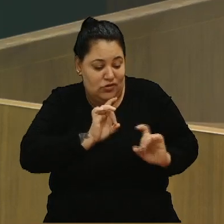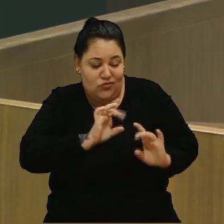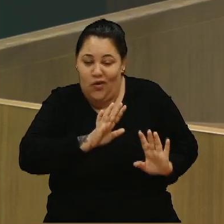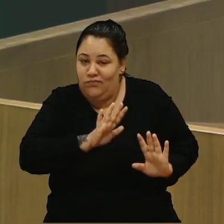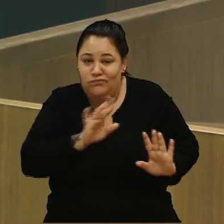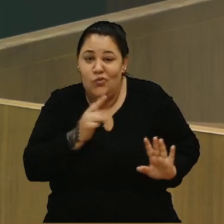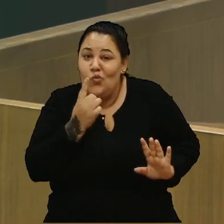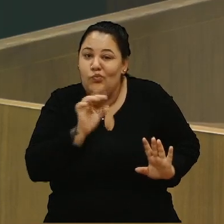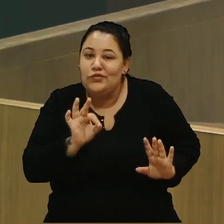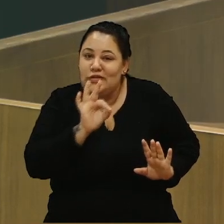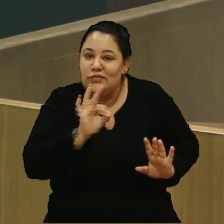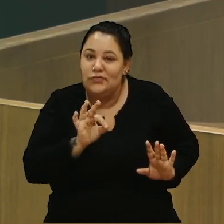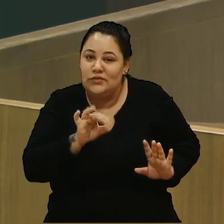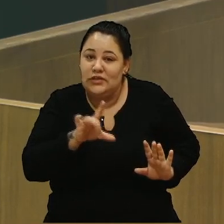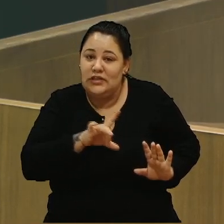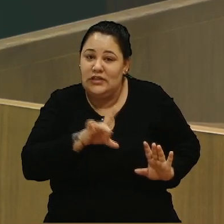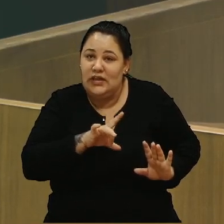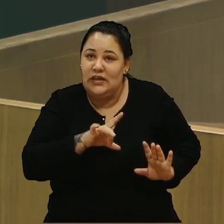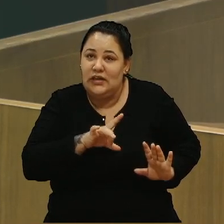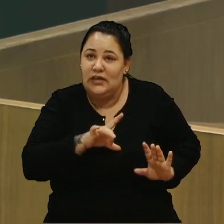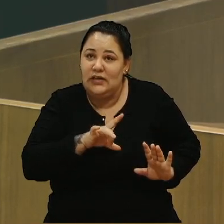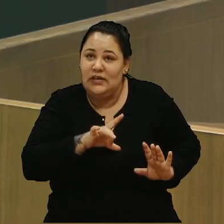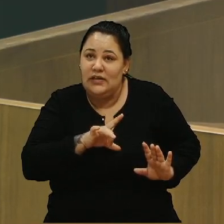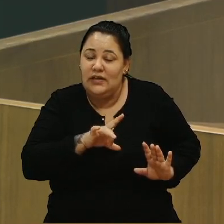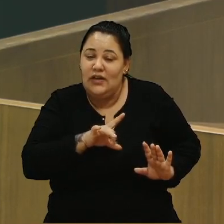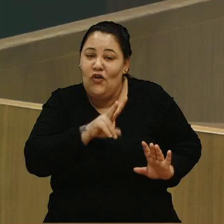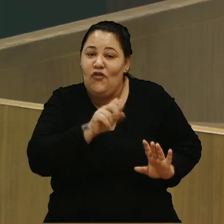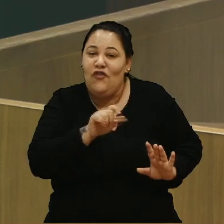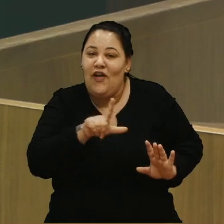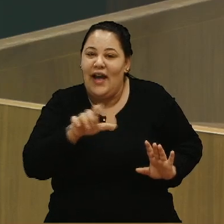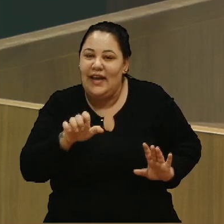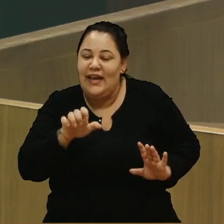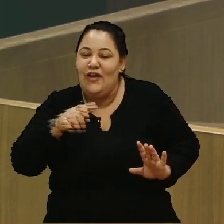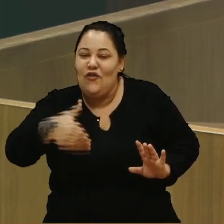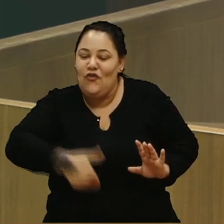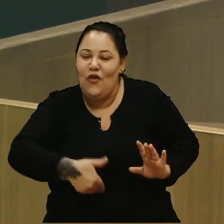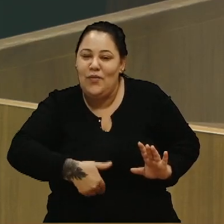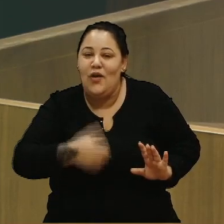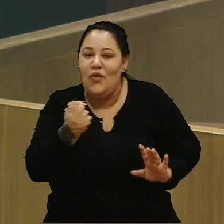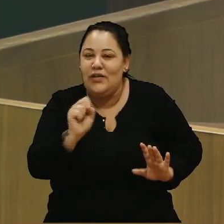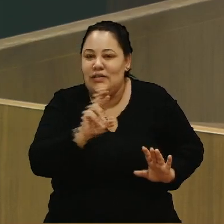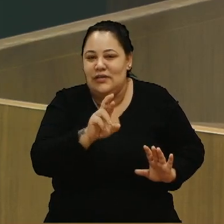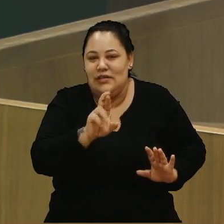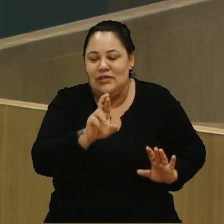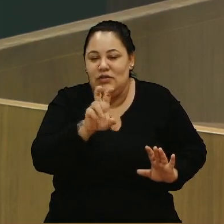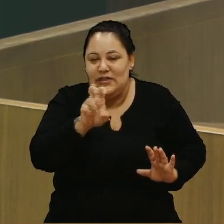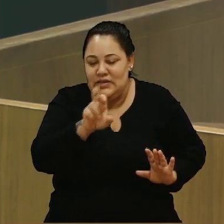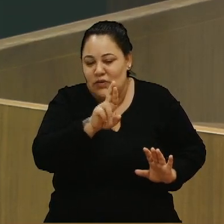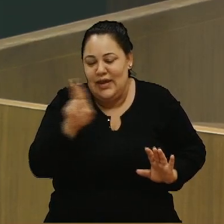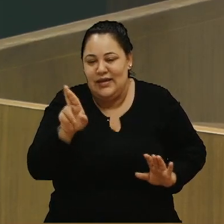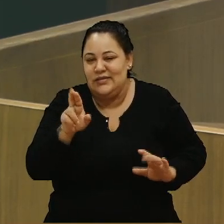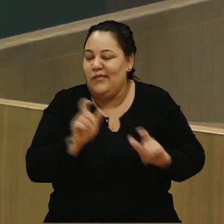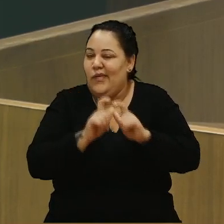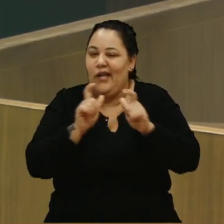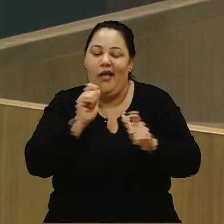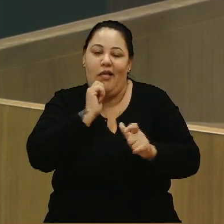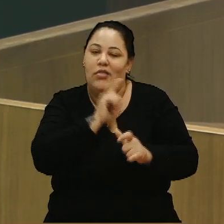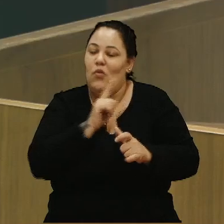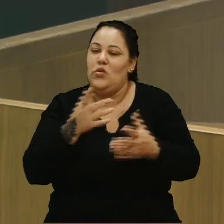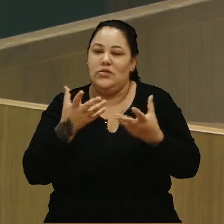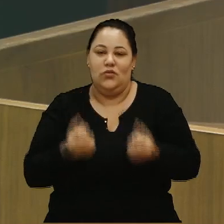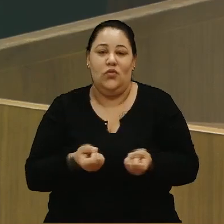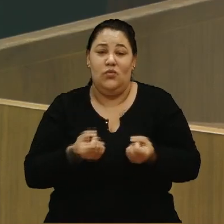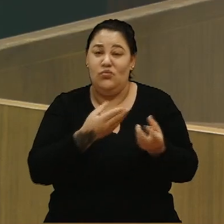de R$ 85,00 no Vale Fome, ela chama assim. A maioria da categoria não aceitou. Muitos acham que deveríamos ter aceito, mas veja